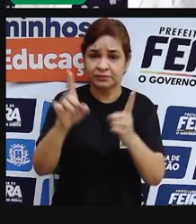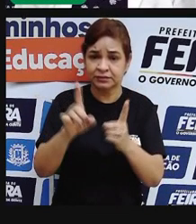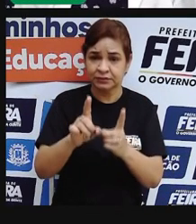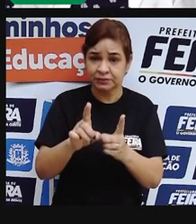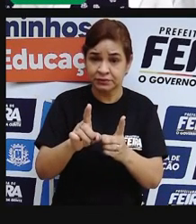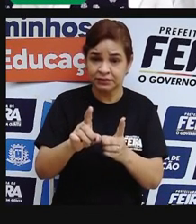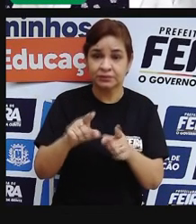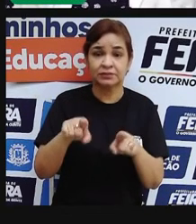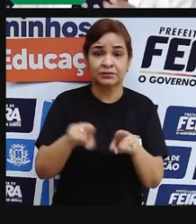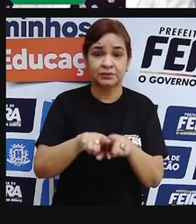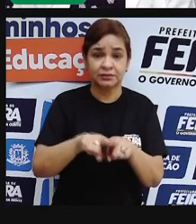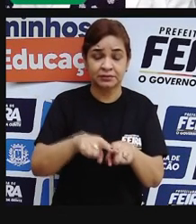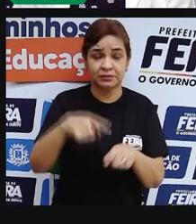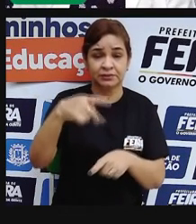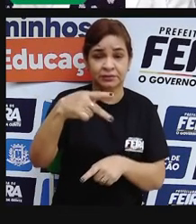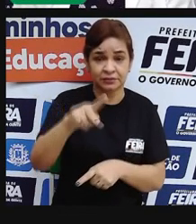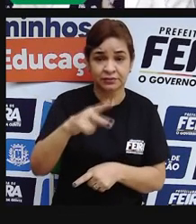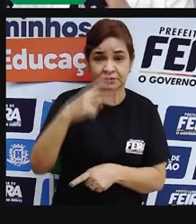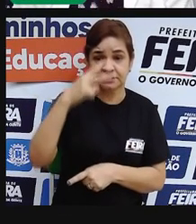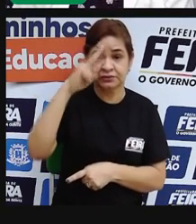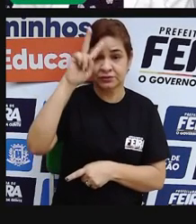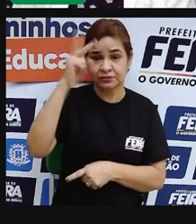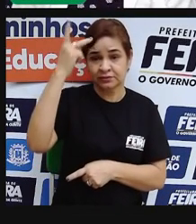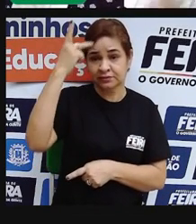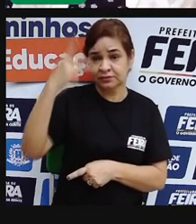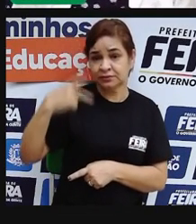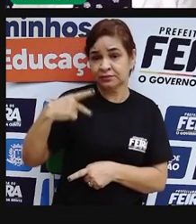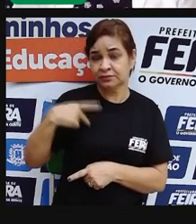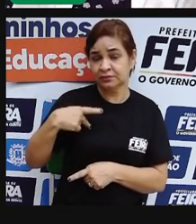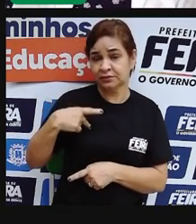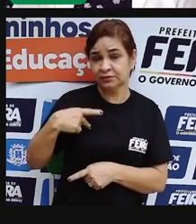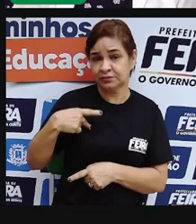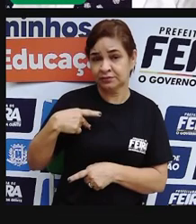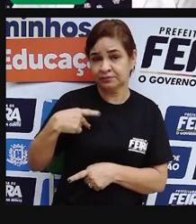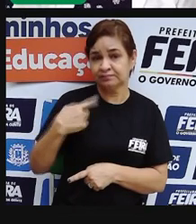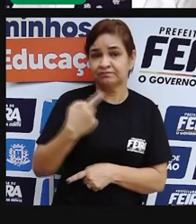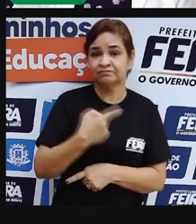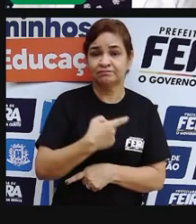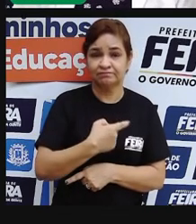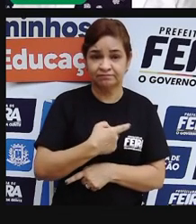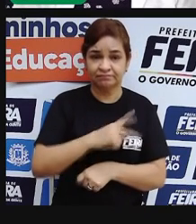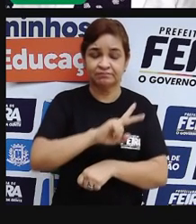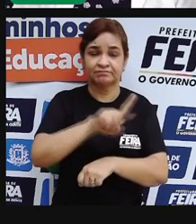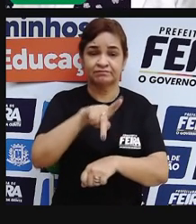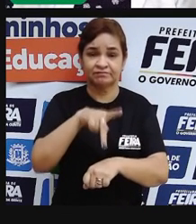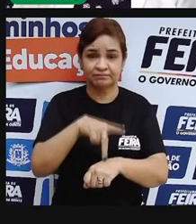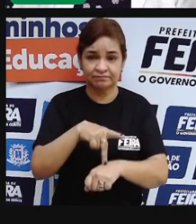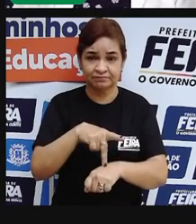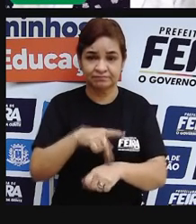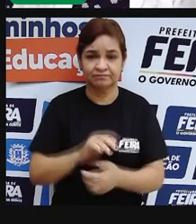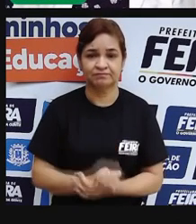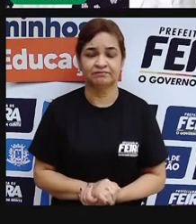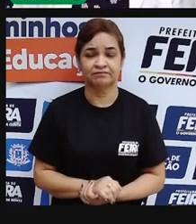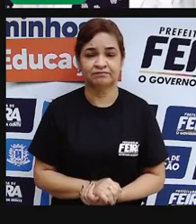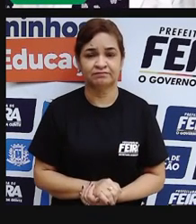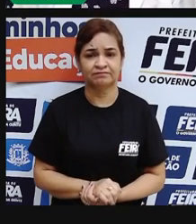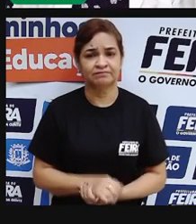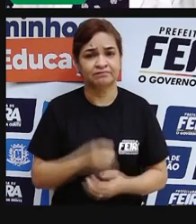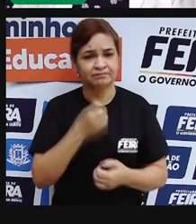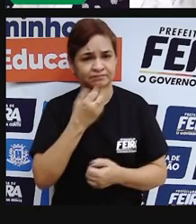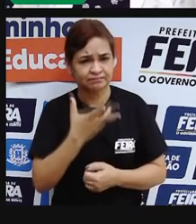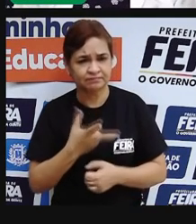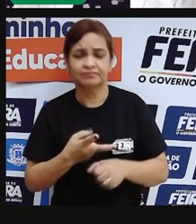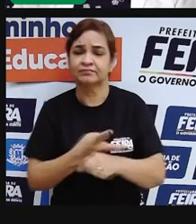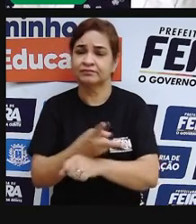aproximações que a sua história pessoal tem com a história do nosso país enfim busque